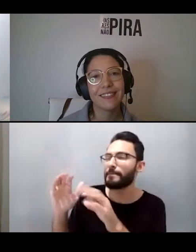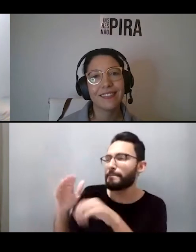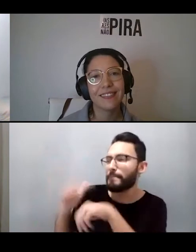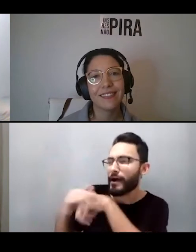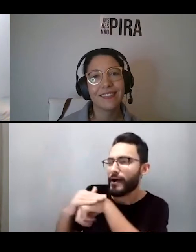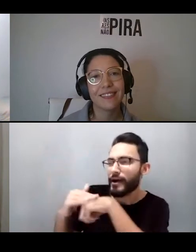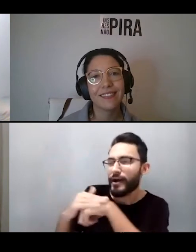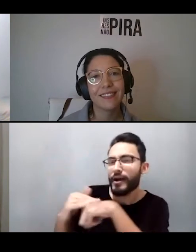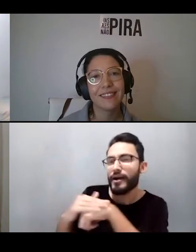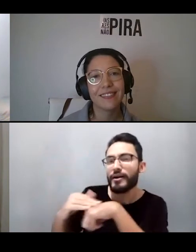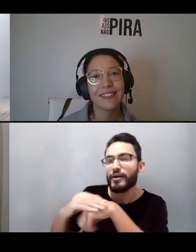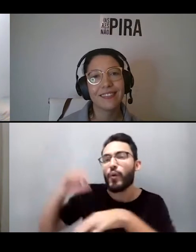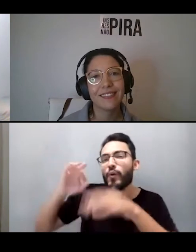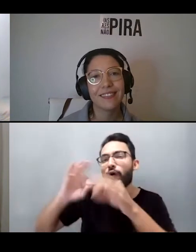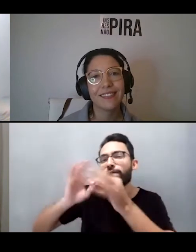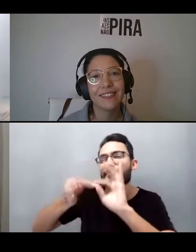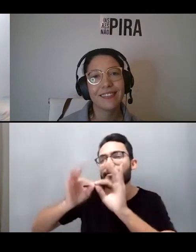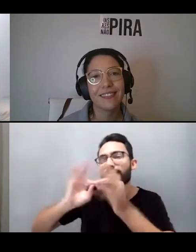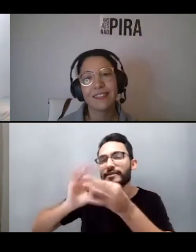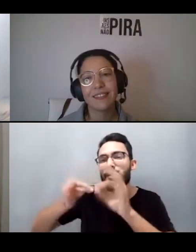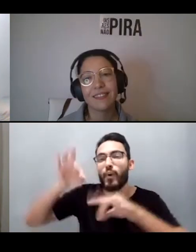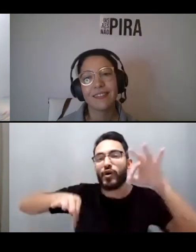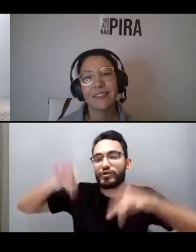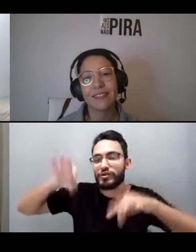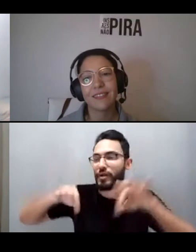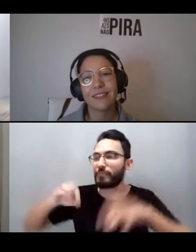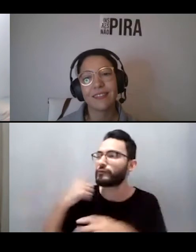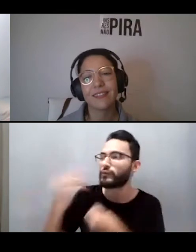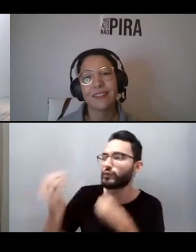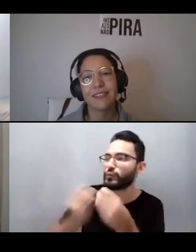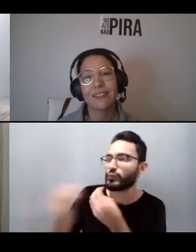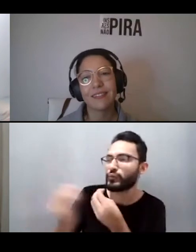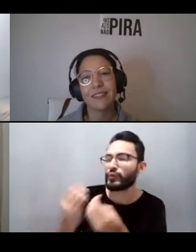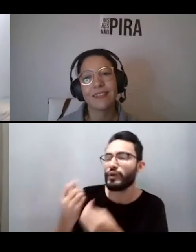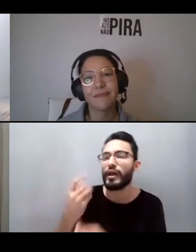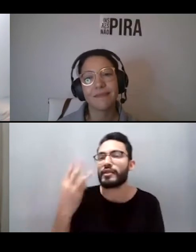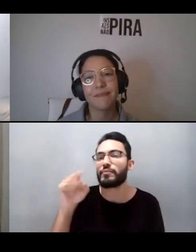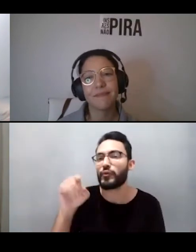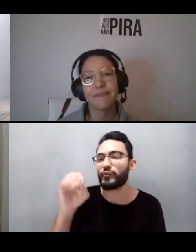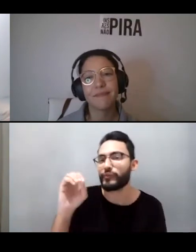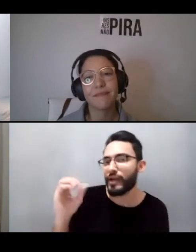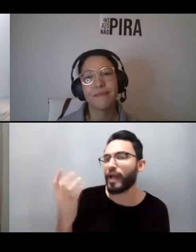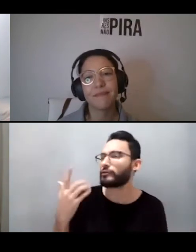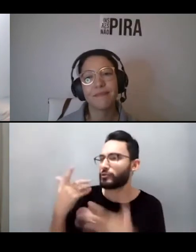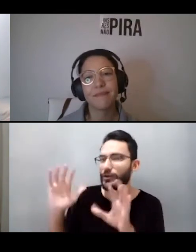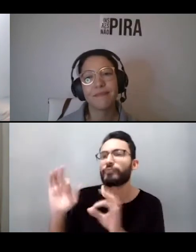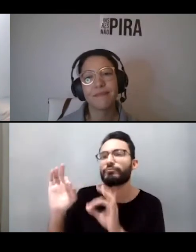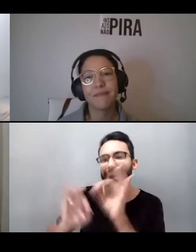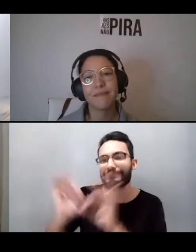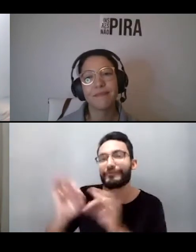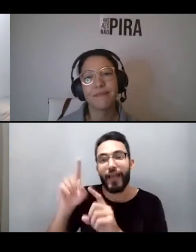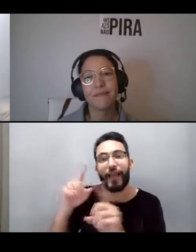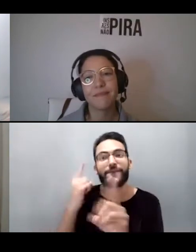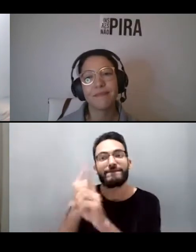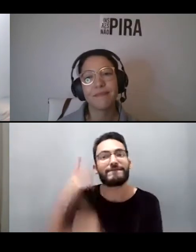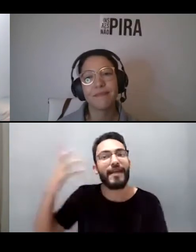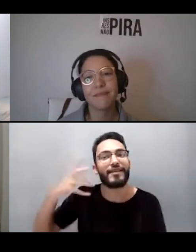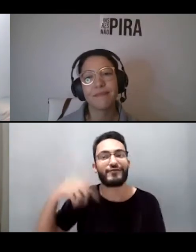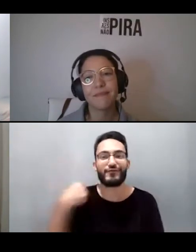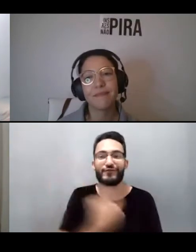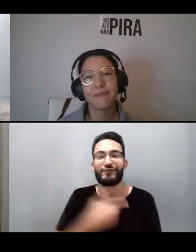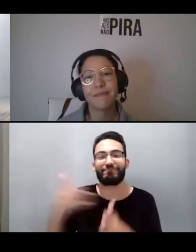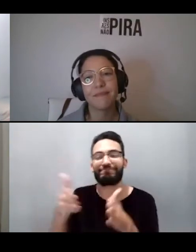workshop com o Thiago Brant sobre Management 3.0. Então, esse é um pouquinho aí dos eventos que a gente conduziu